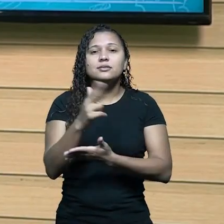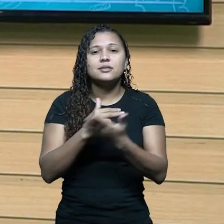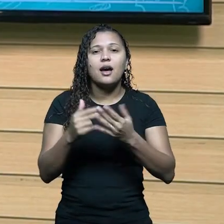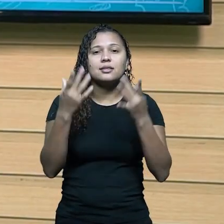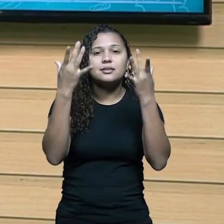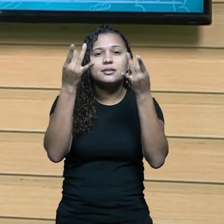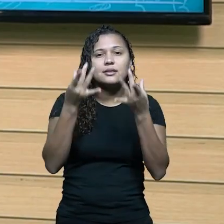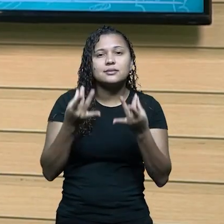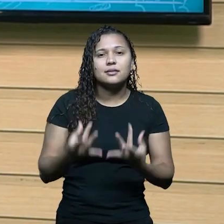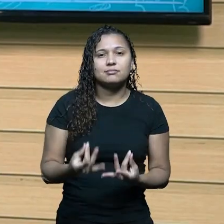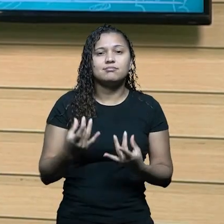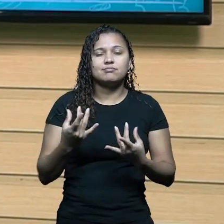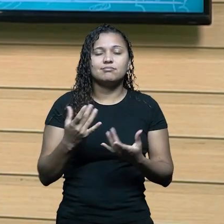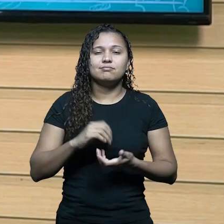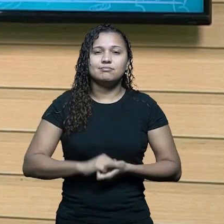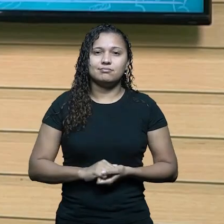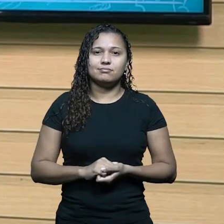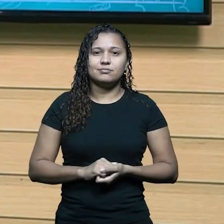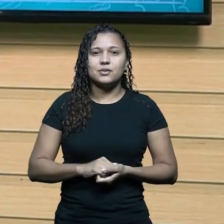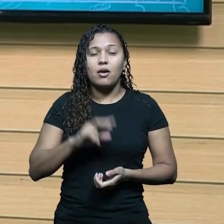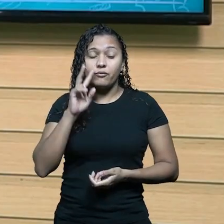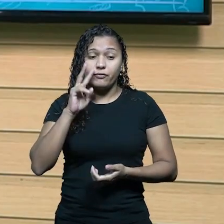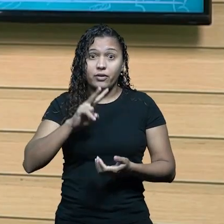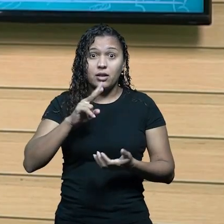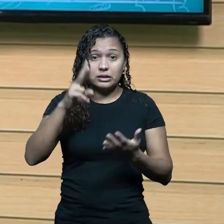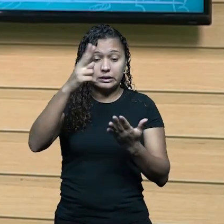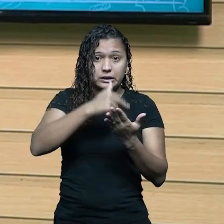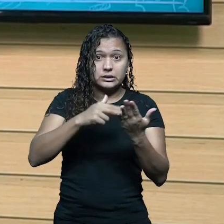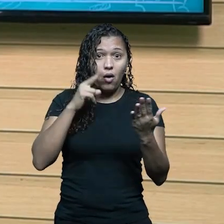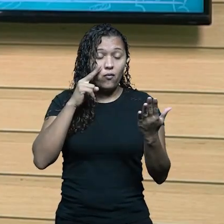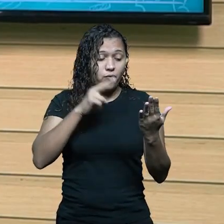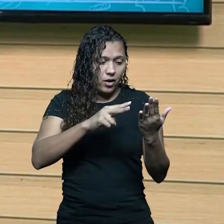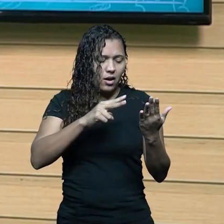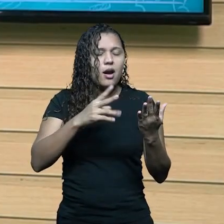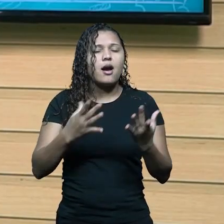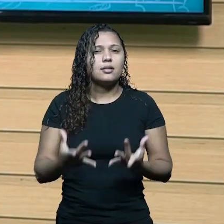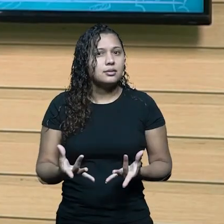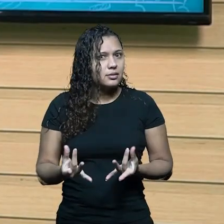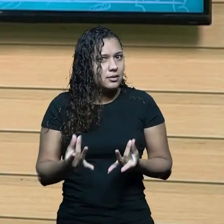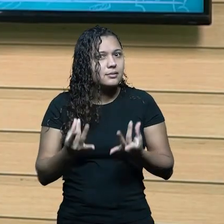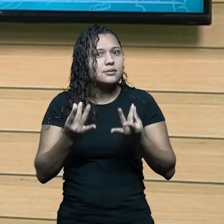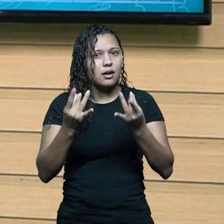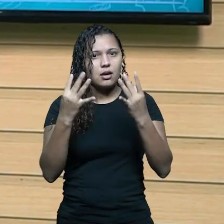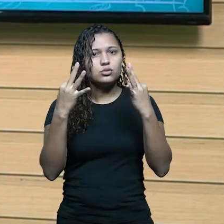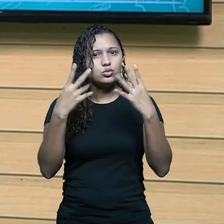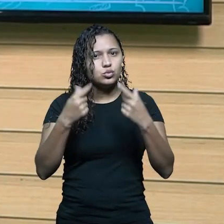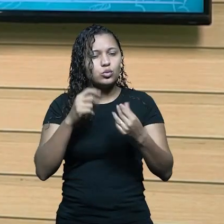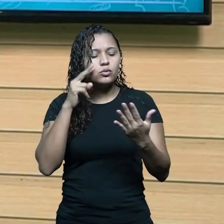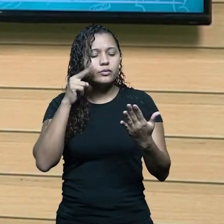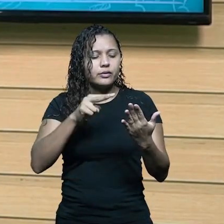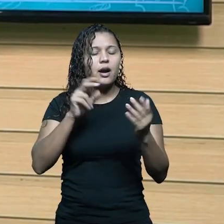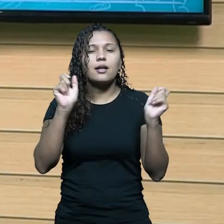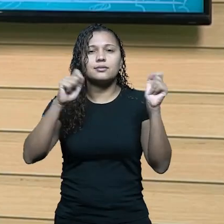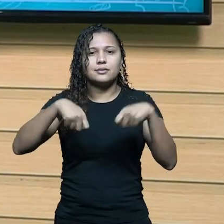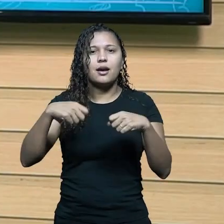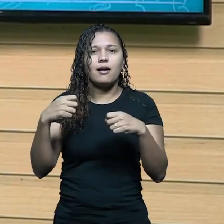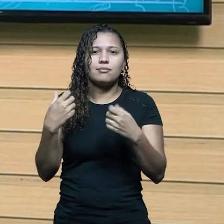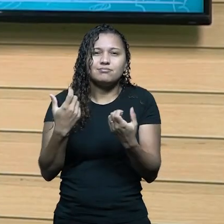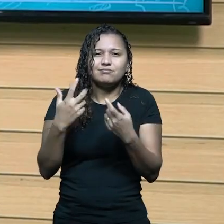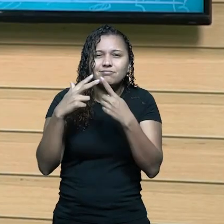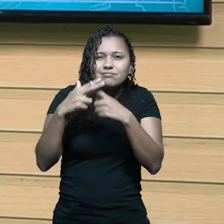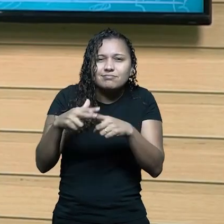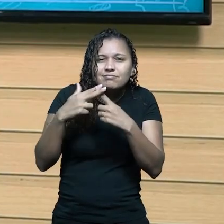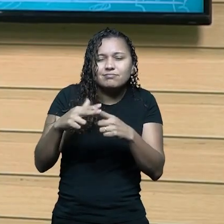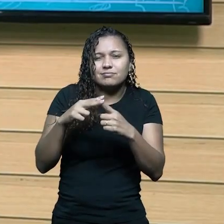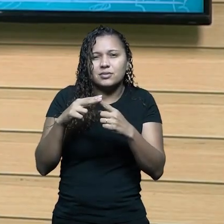de detalhes e de montagem. Quem for ver o desenho vai ver todos os detalhes, como o nome sugere, para a